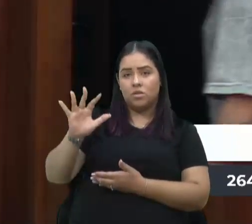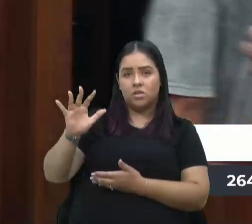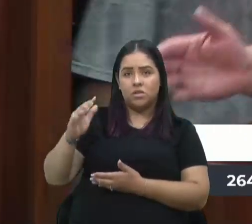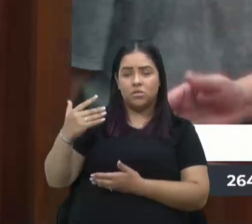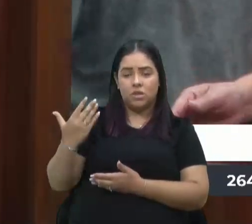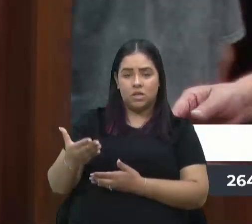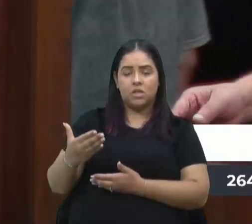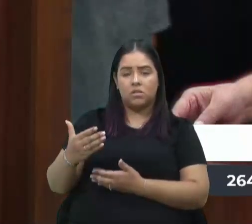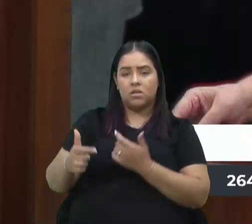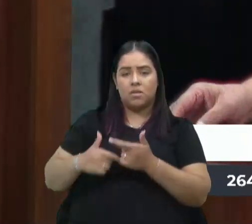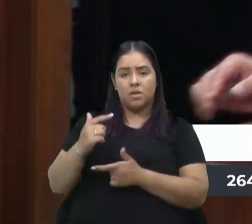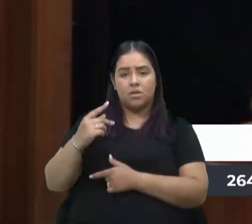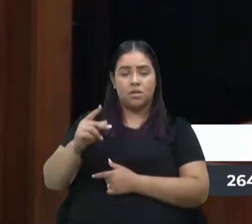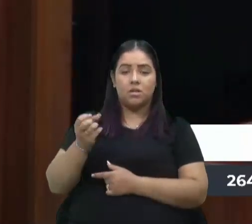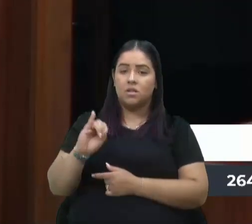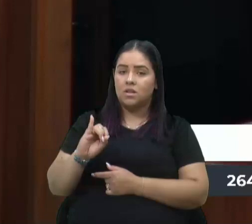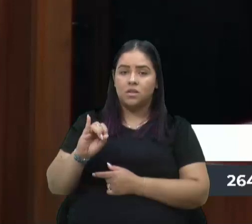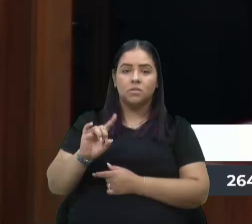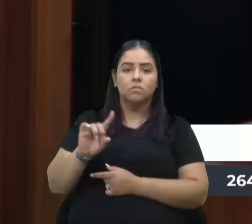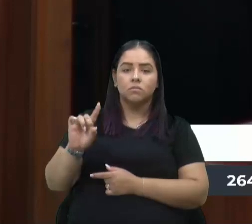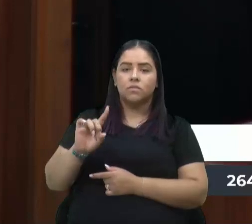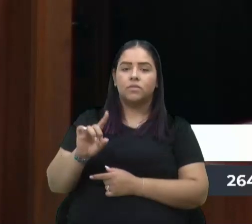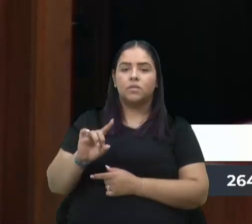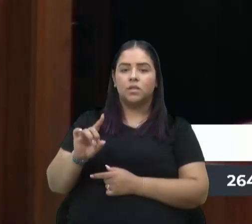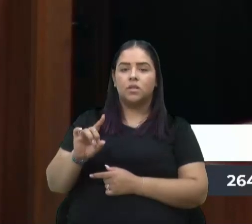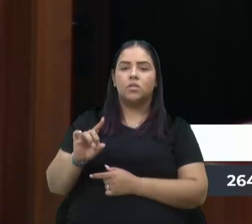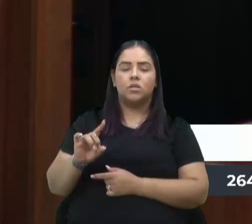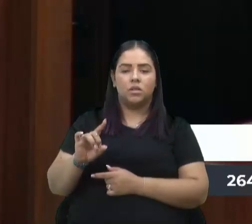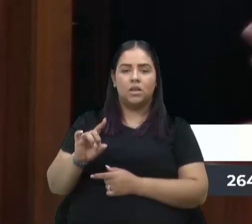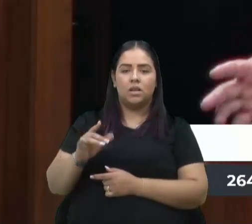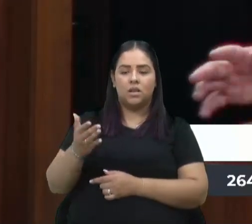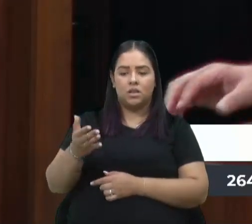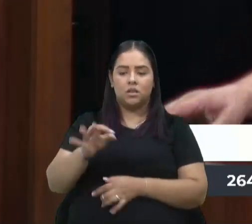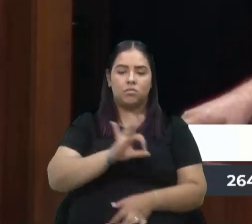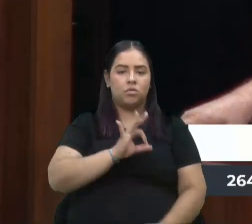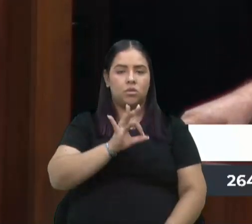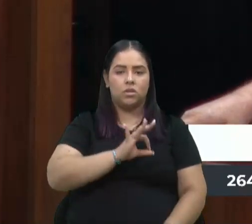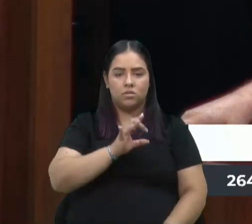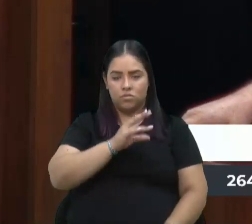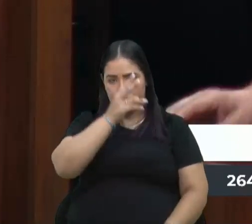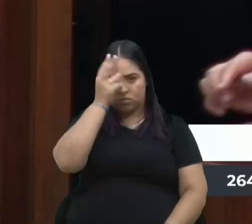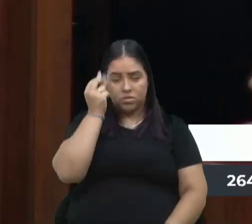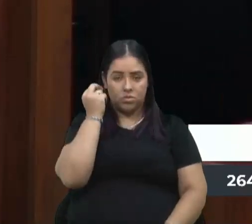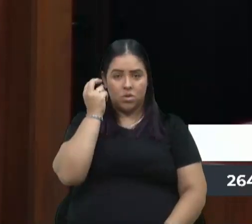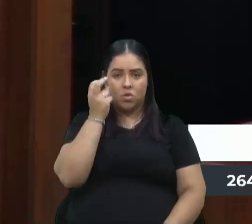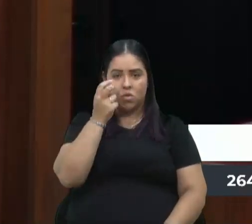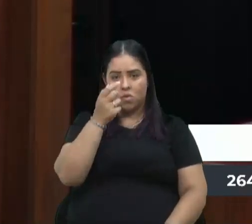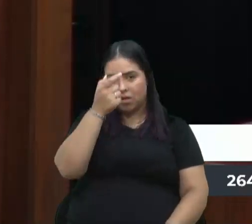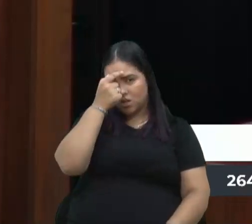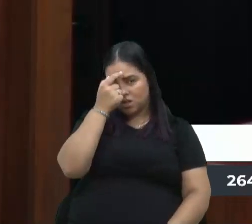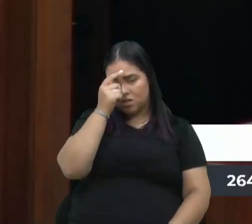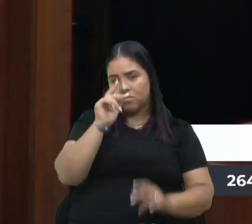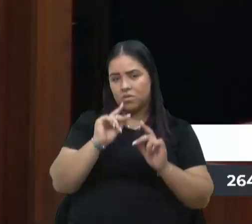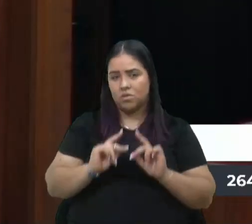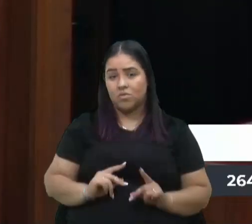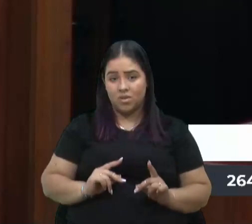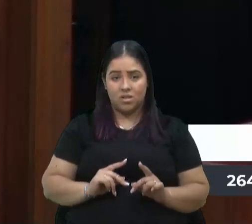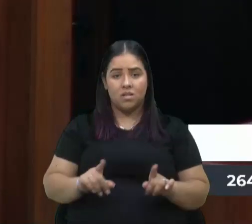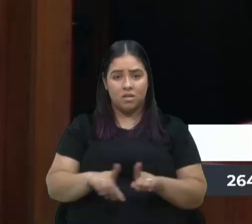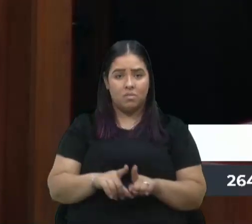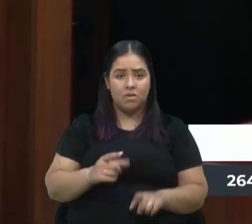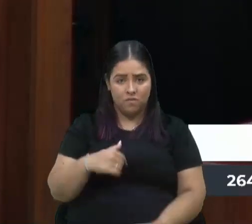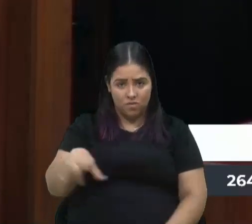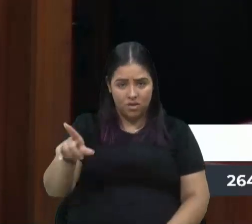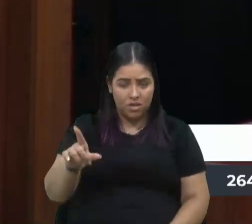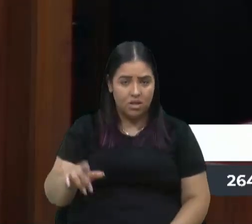toda a sua equipe. Agora, se não investir também na guarda, na conscientização das pessoas, a guarda esteve lá no presente também,